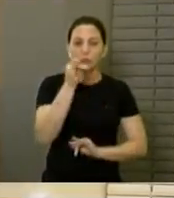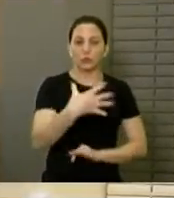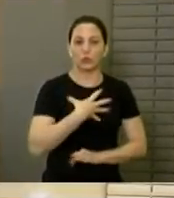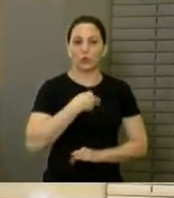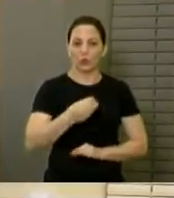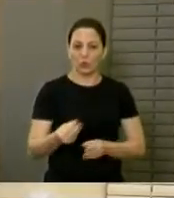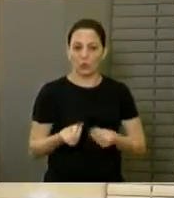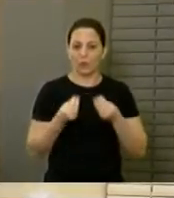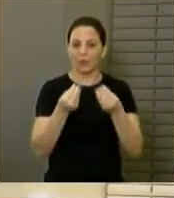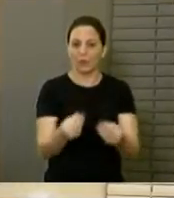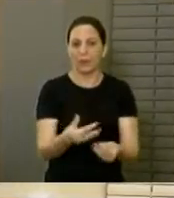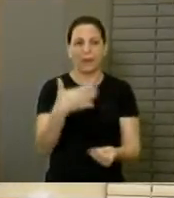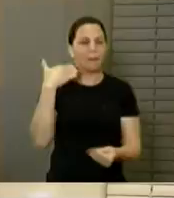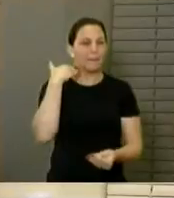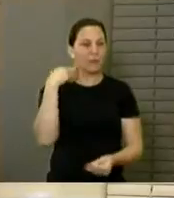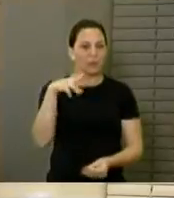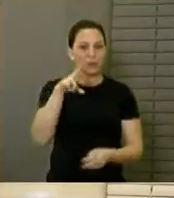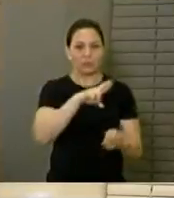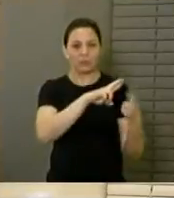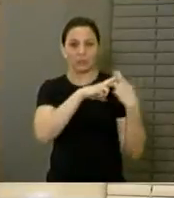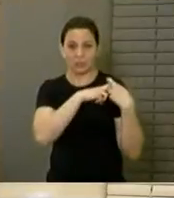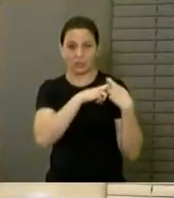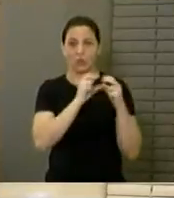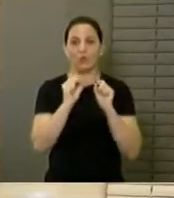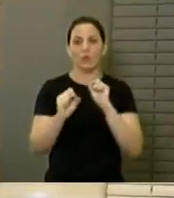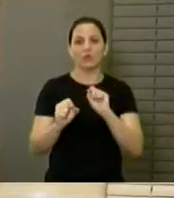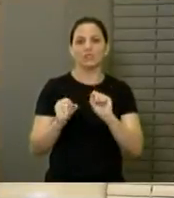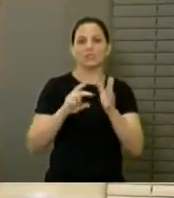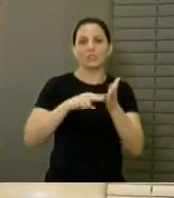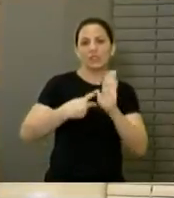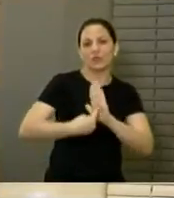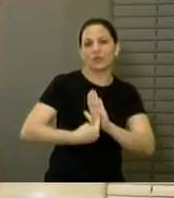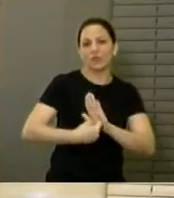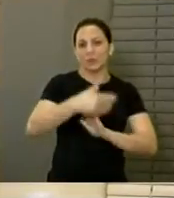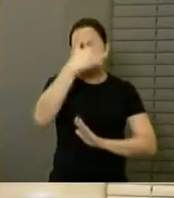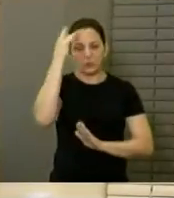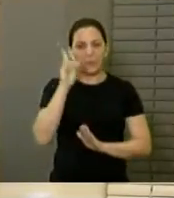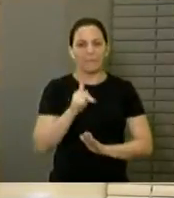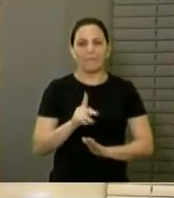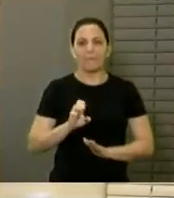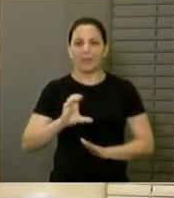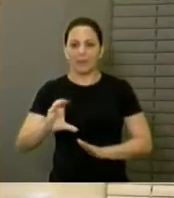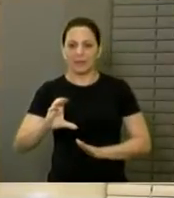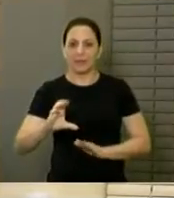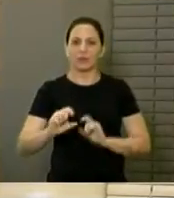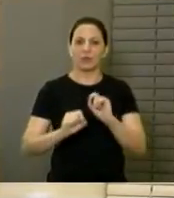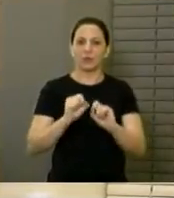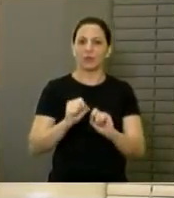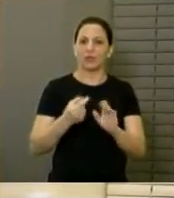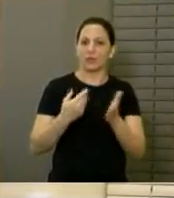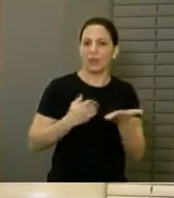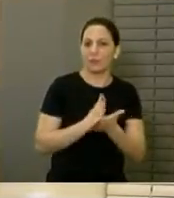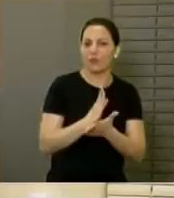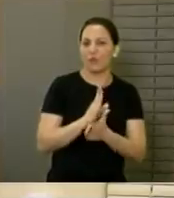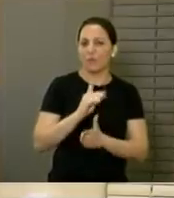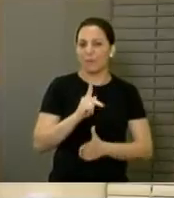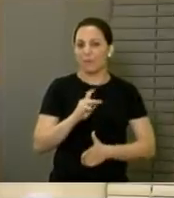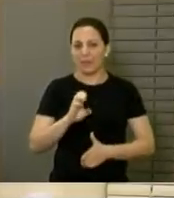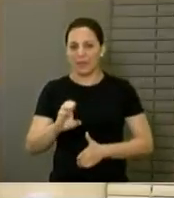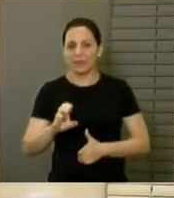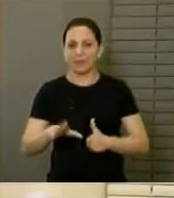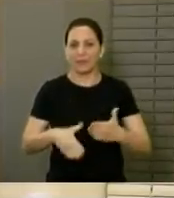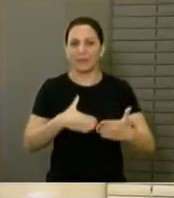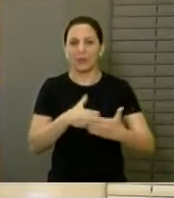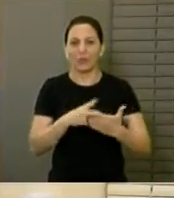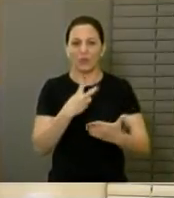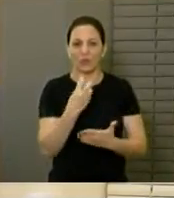dar dinheiro aos banqueiros? Pois é isso que pretendem fazer. Uma vez aprovada esta medida, os gastos públicos ficarão congelados pelo prazo